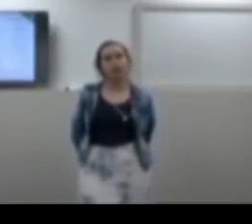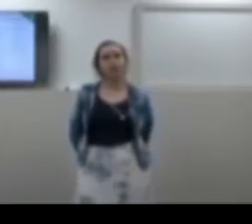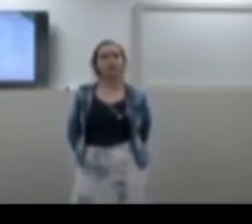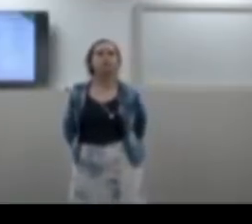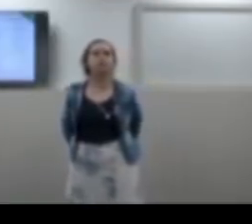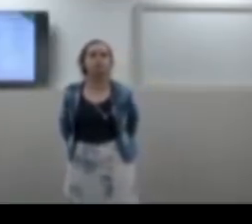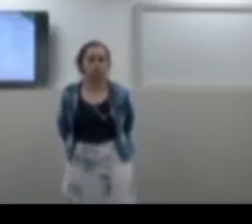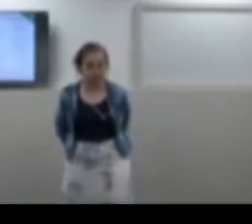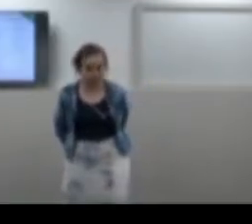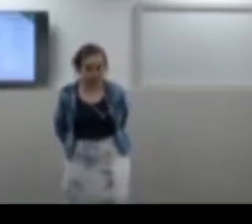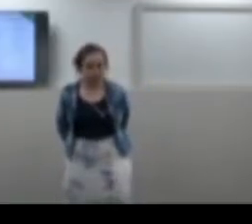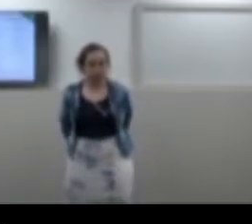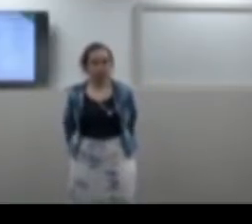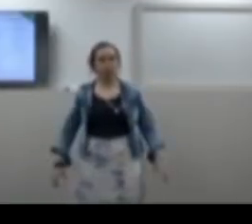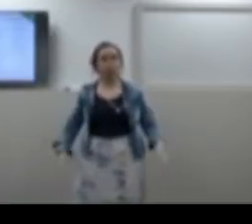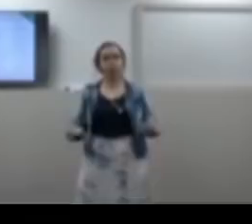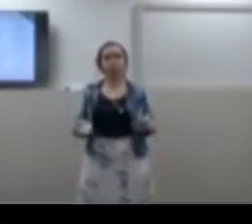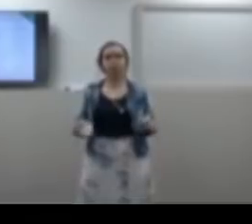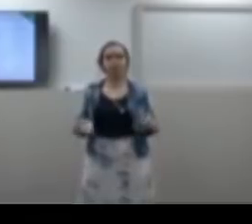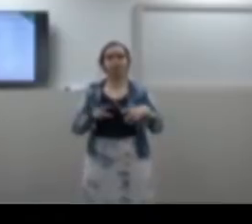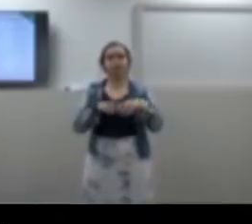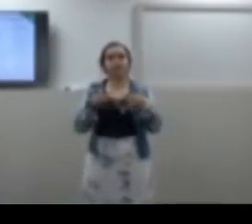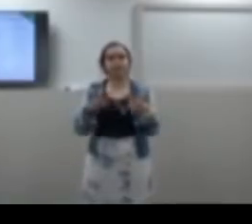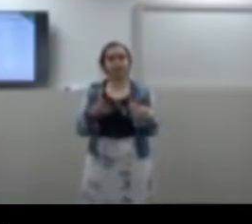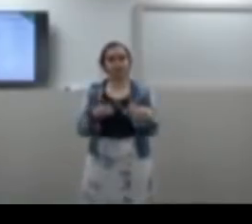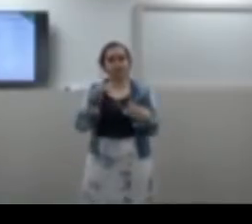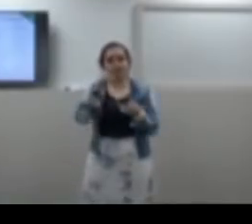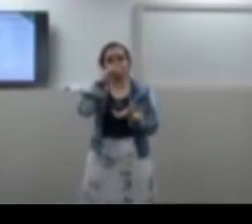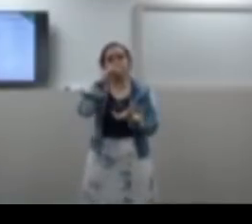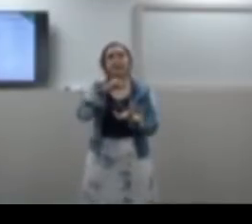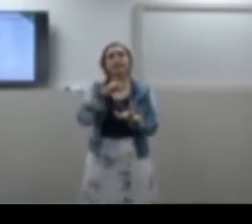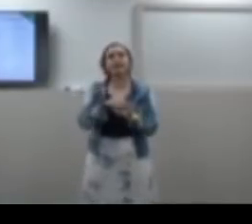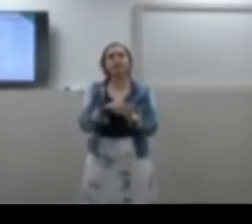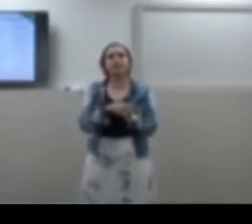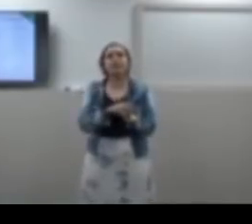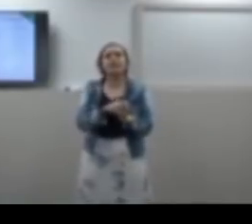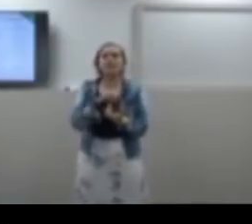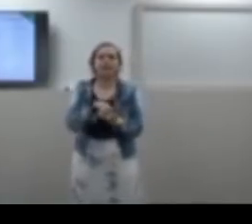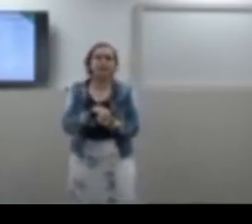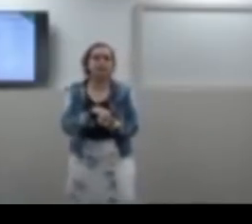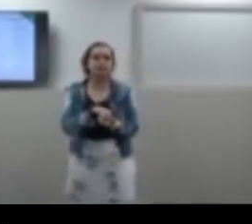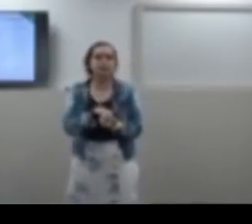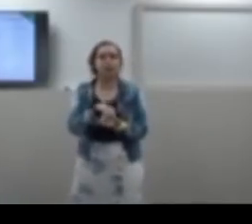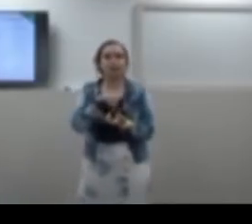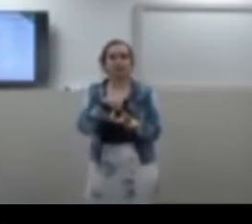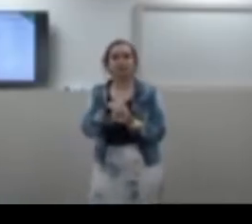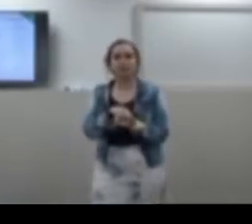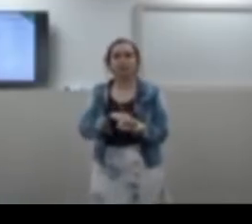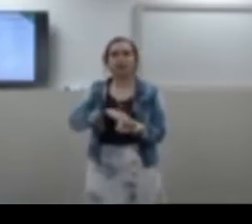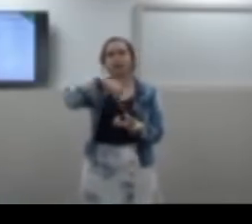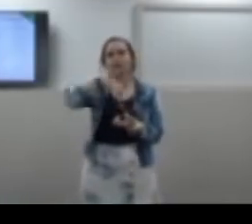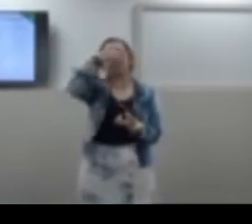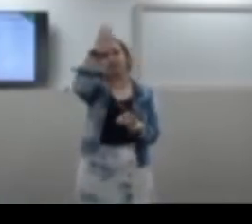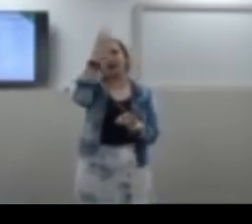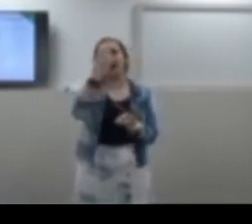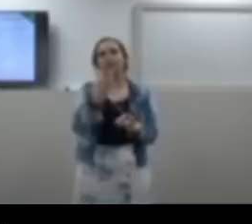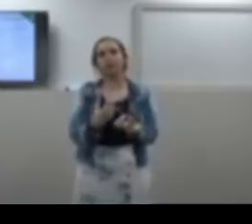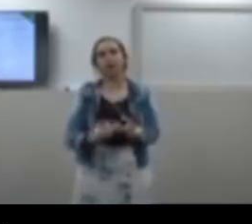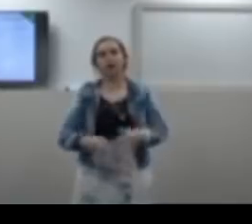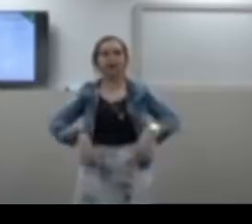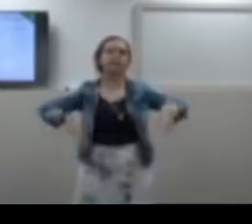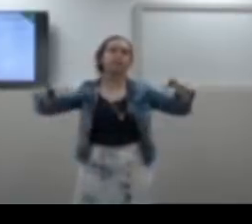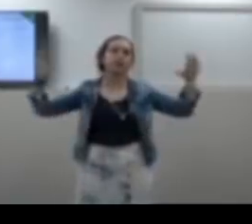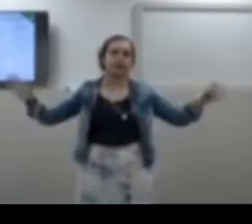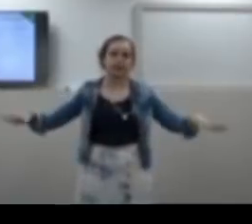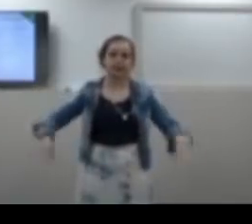O que é compactação do solo? O solo, gente, ele tem poros, ele tem os buraquinhos. E é nesses poros, nesses buraquinhos, que a